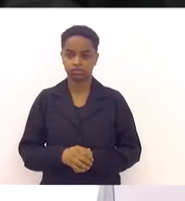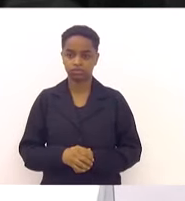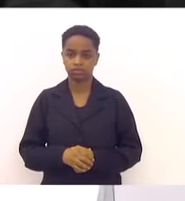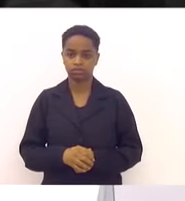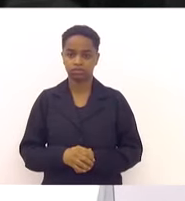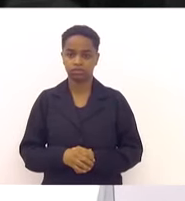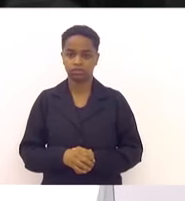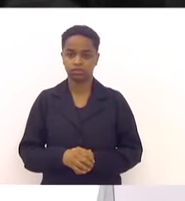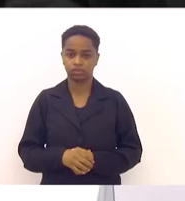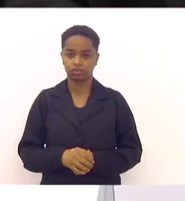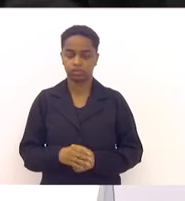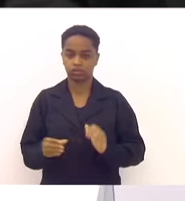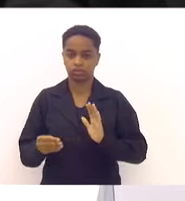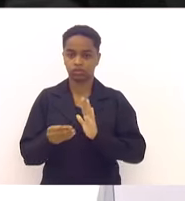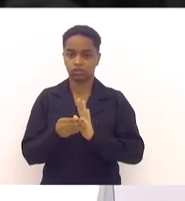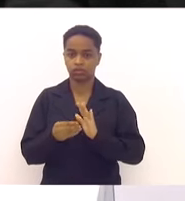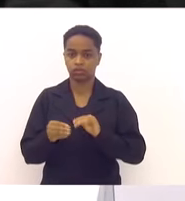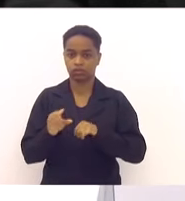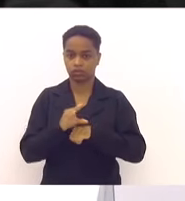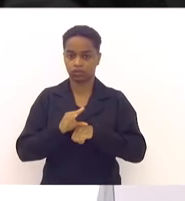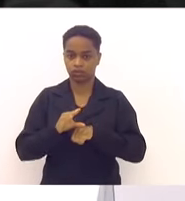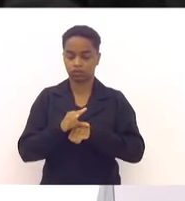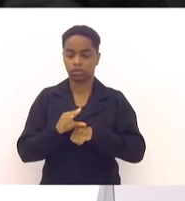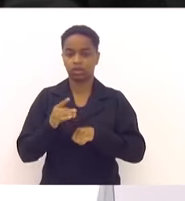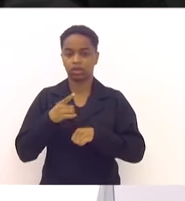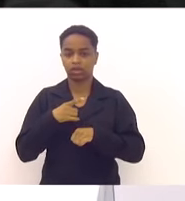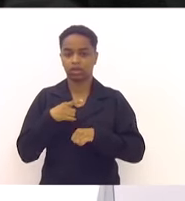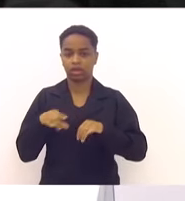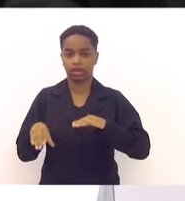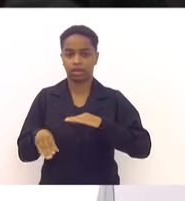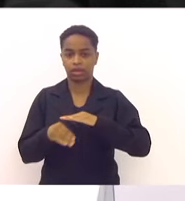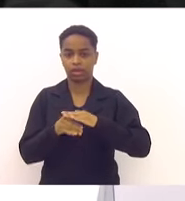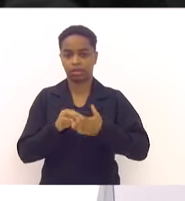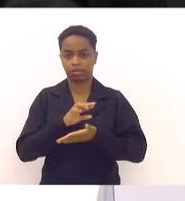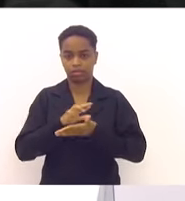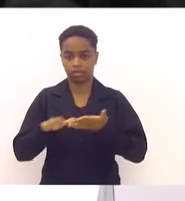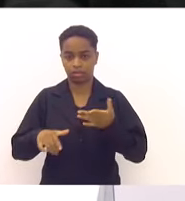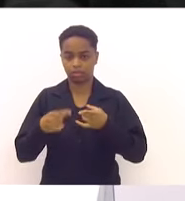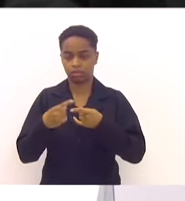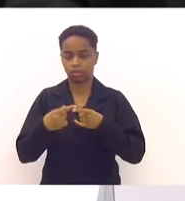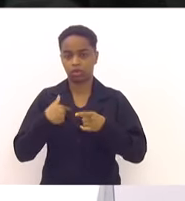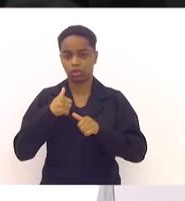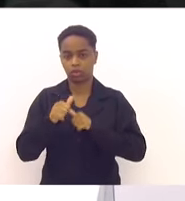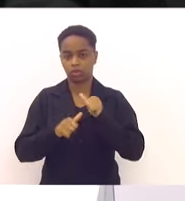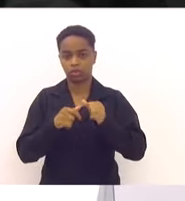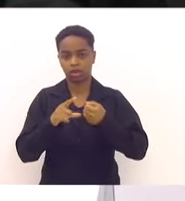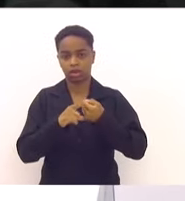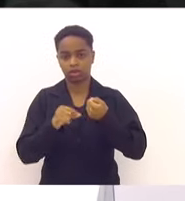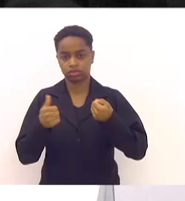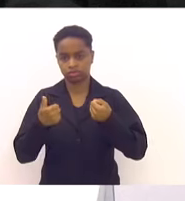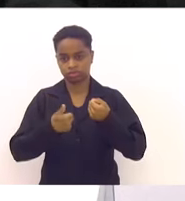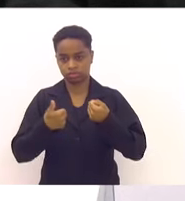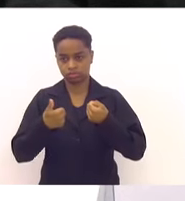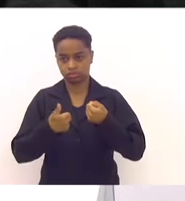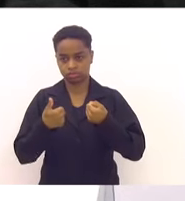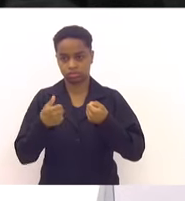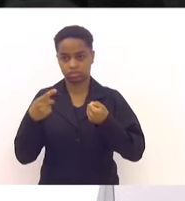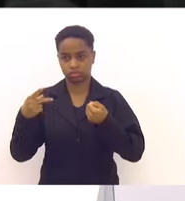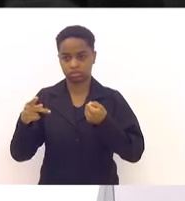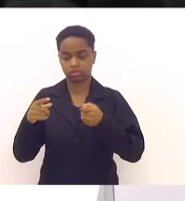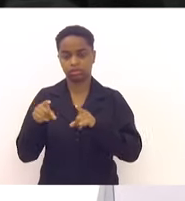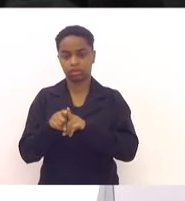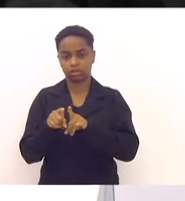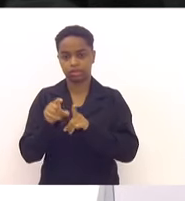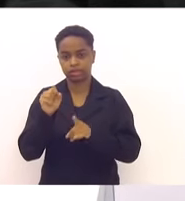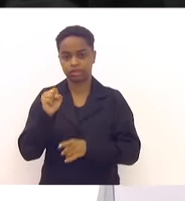pela constitucionalidade com emendas. Estou modificando o artigo 1º, o doutor Serginho também